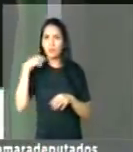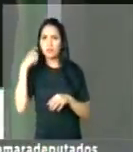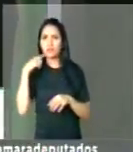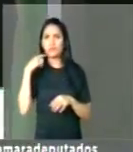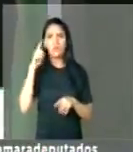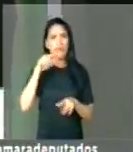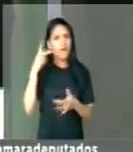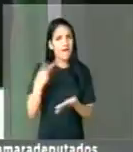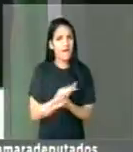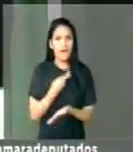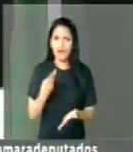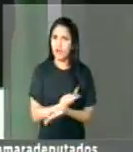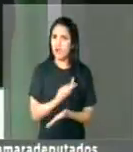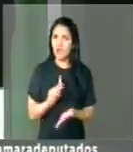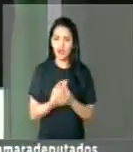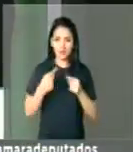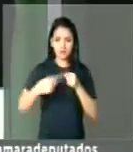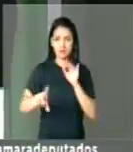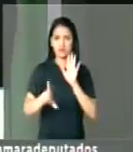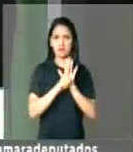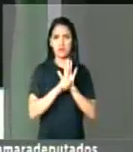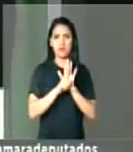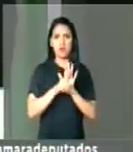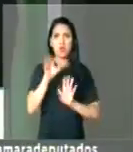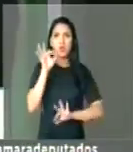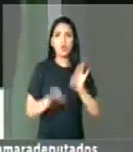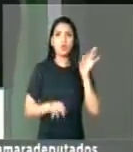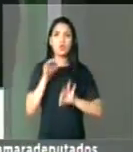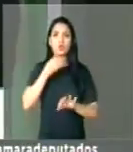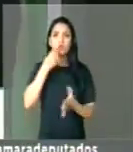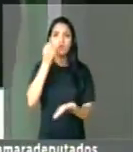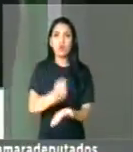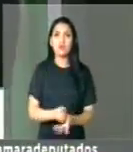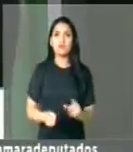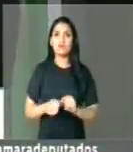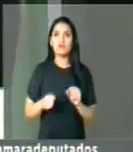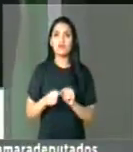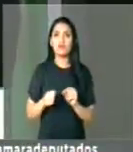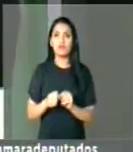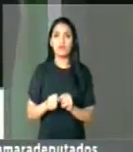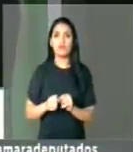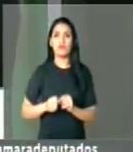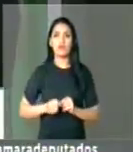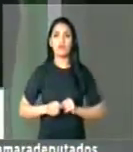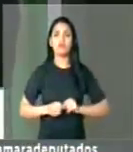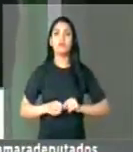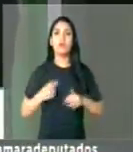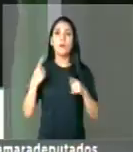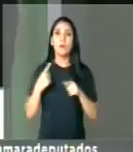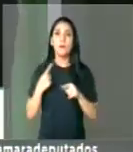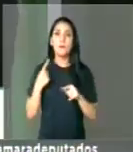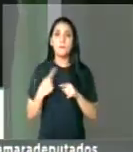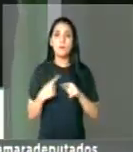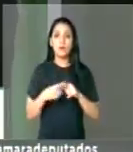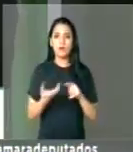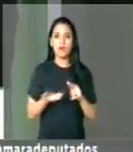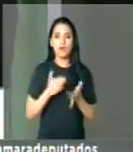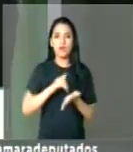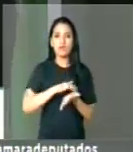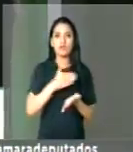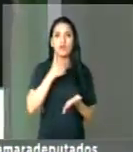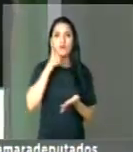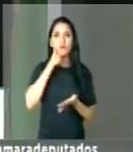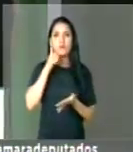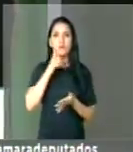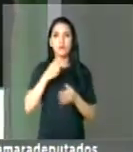dar uma conotação e colocar em suspeição uma ministra que agiu por humanidade. Eu não